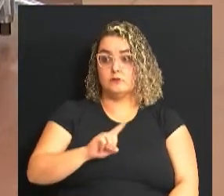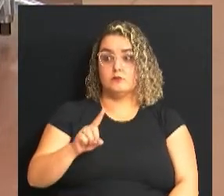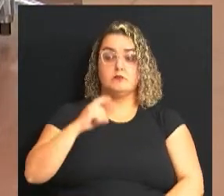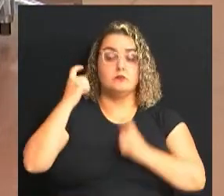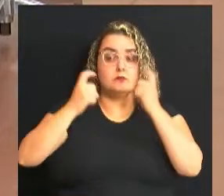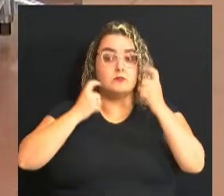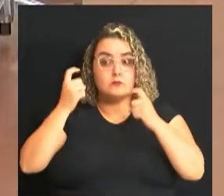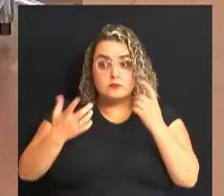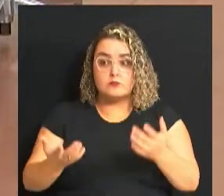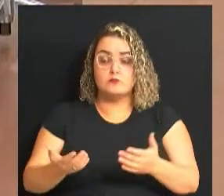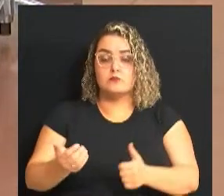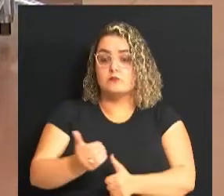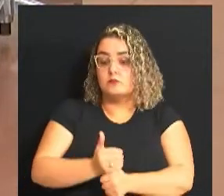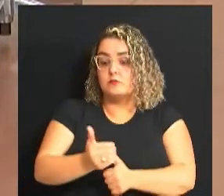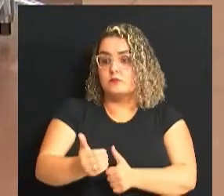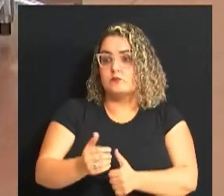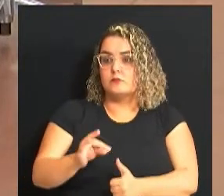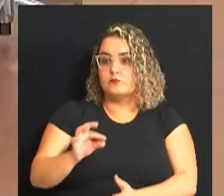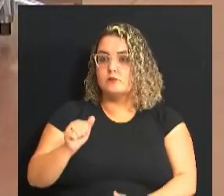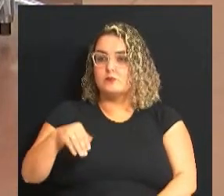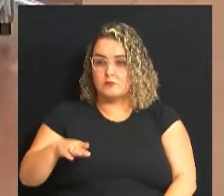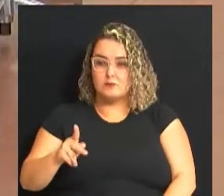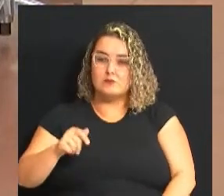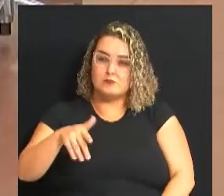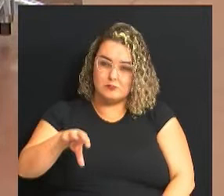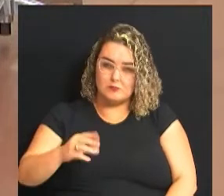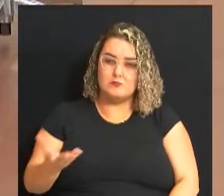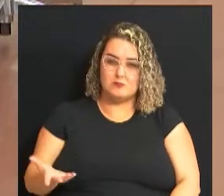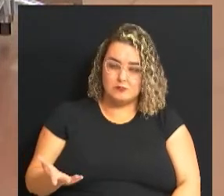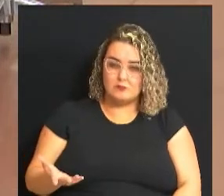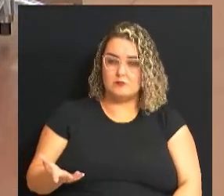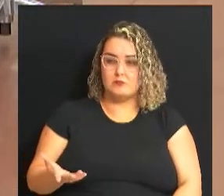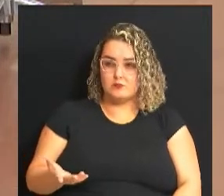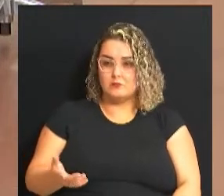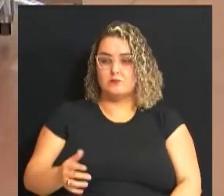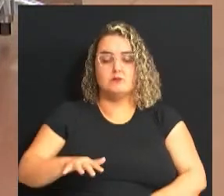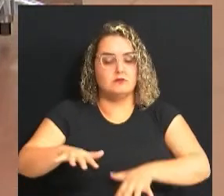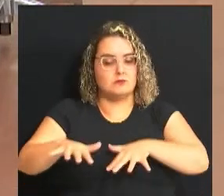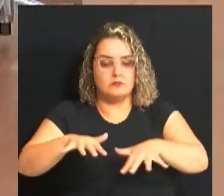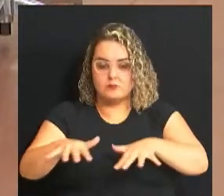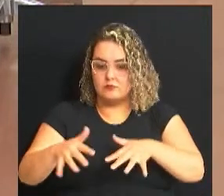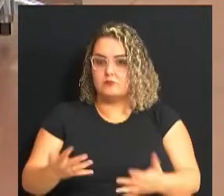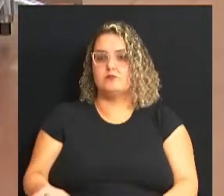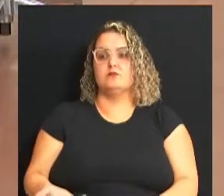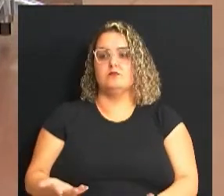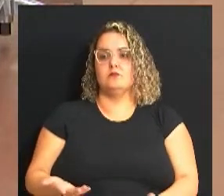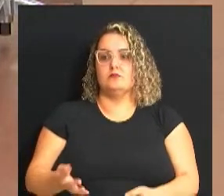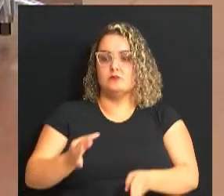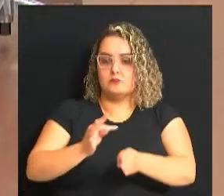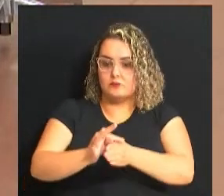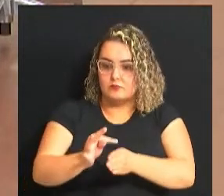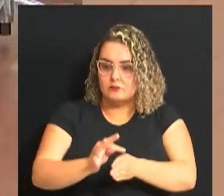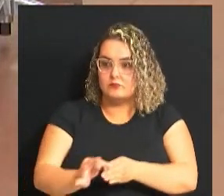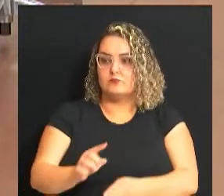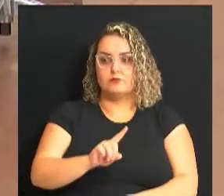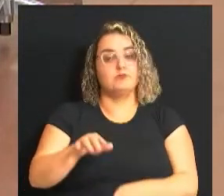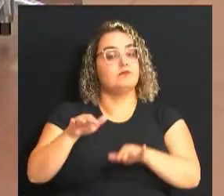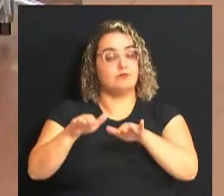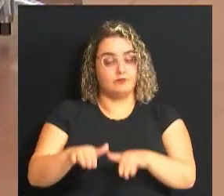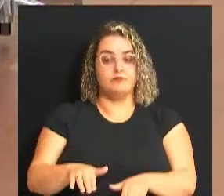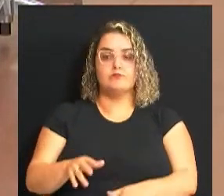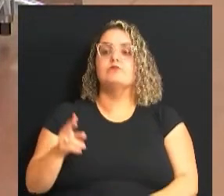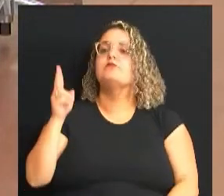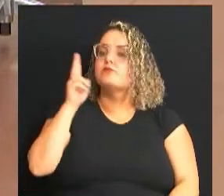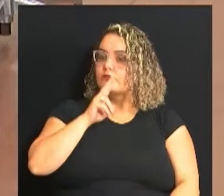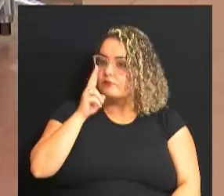um mandato tampão, que é tão ruim, que demanda toda uma mobilização e aquele conselheiro acaba não ficando. Então, essa urgência